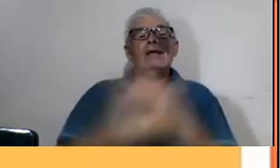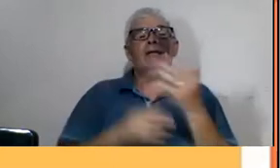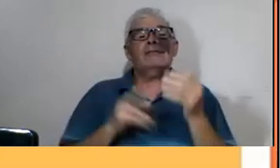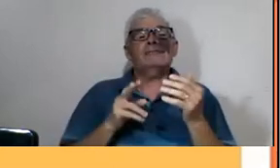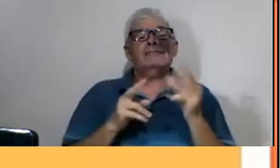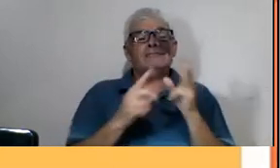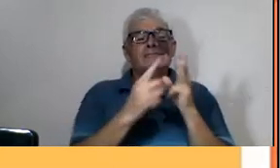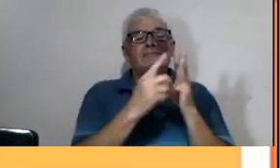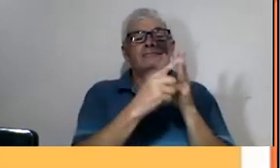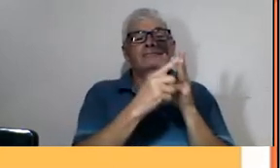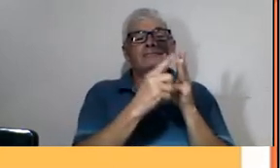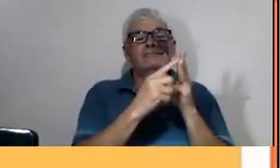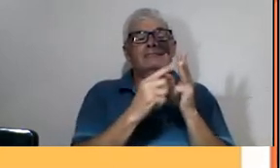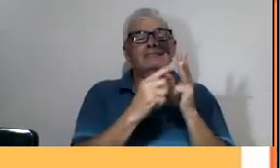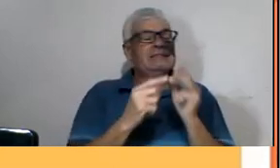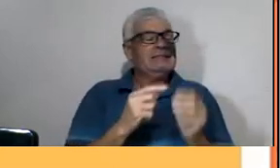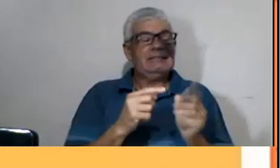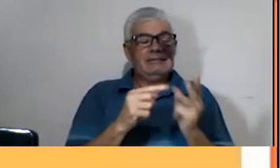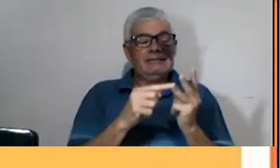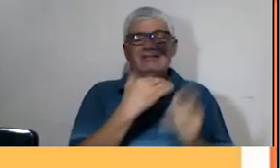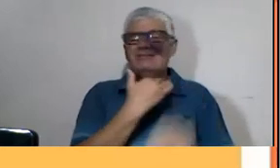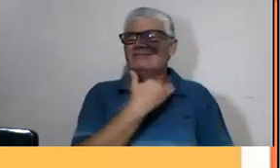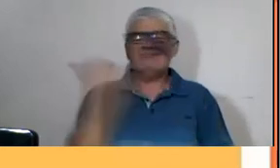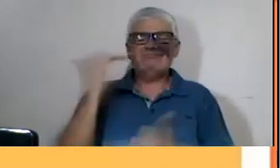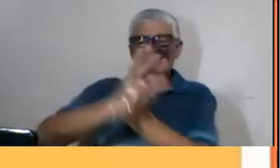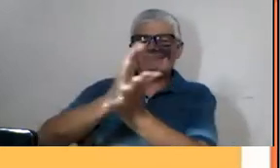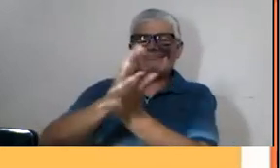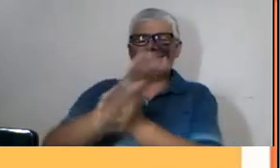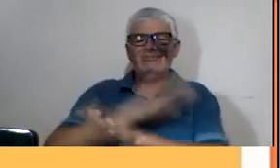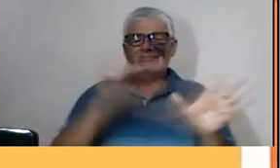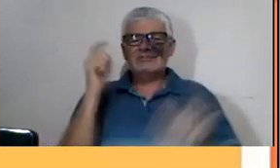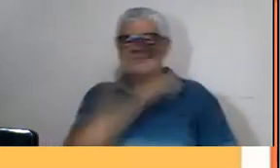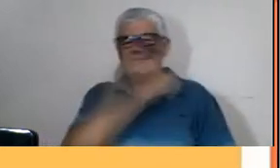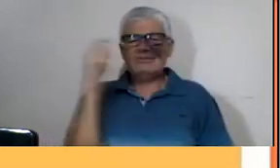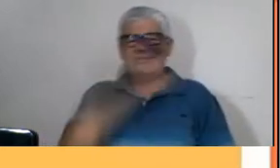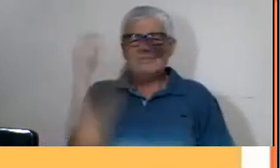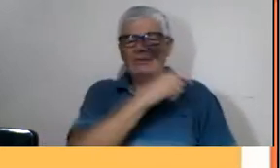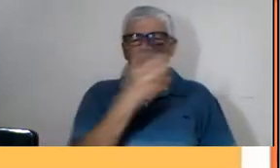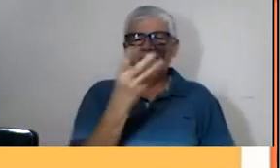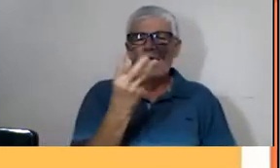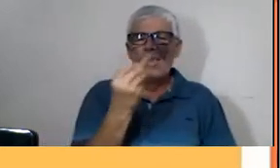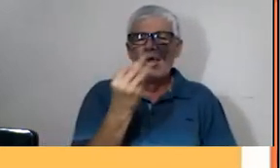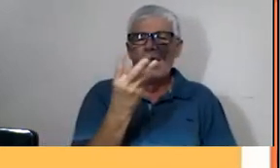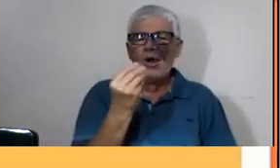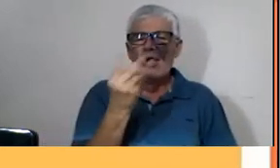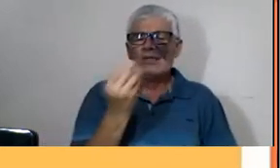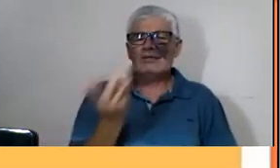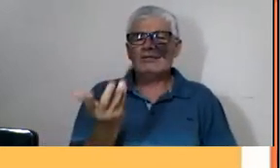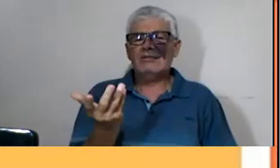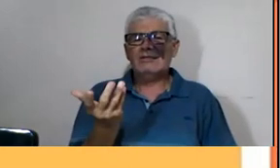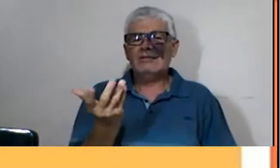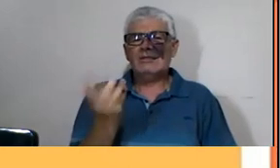Tá, deixa eu falar. A primeira investida contra o templo em Judá, o templo foi apenas saqueado. Então, teve mais